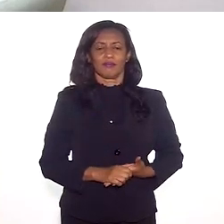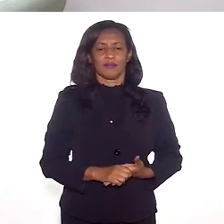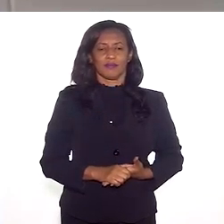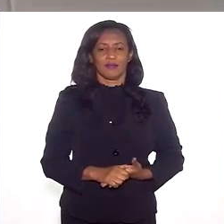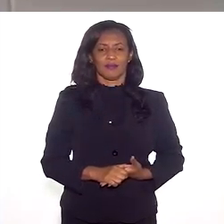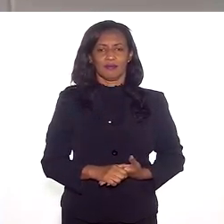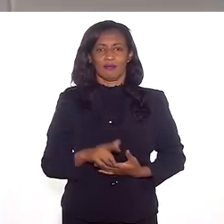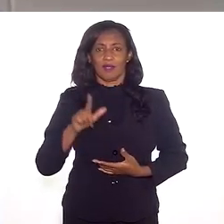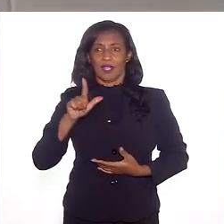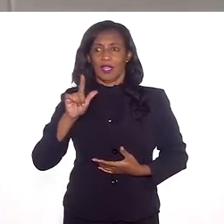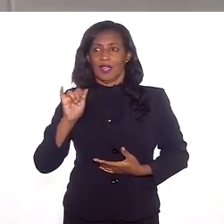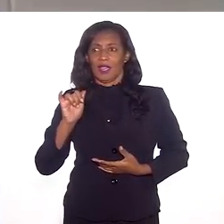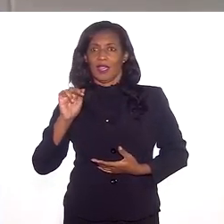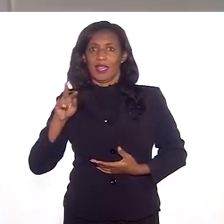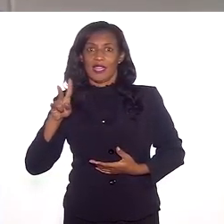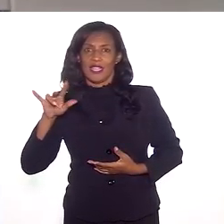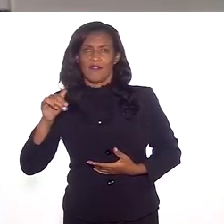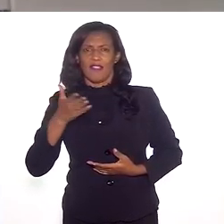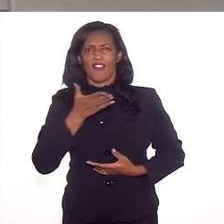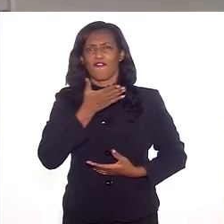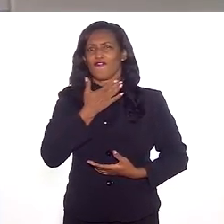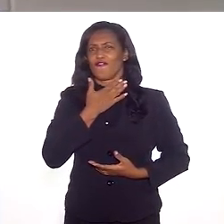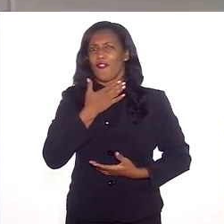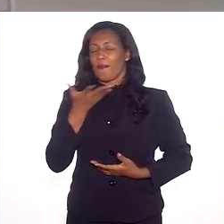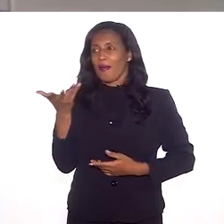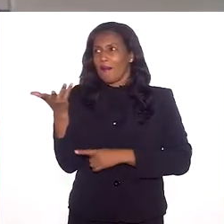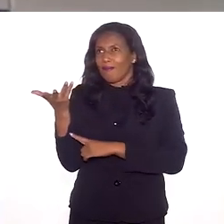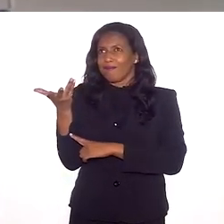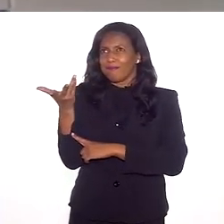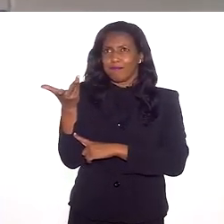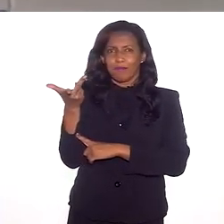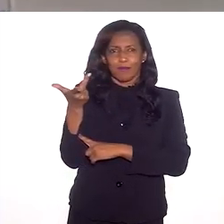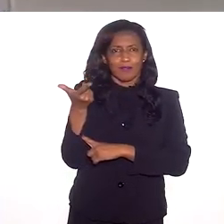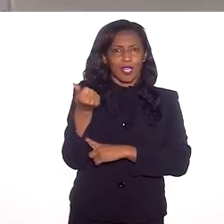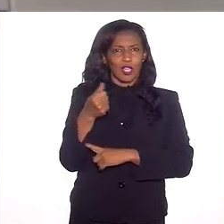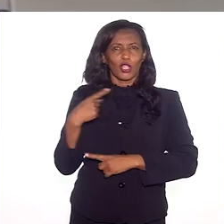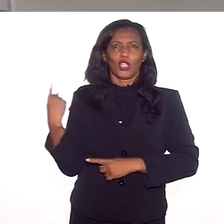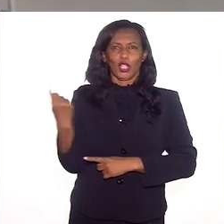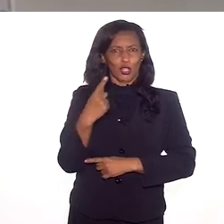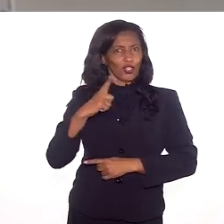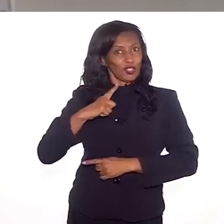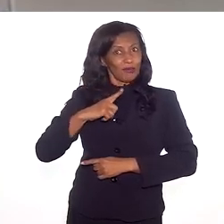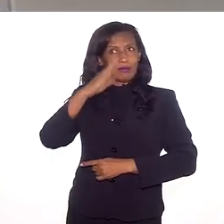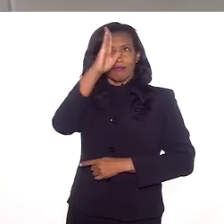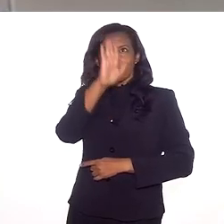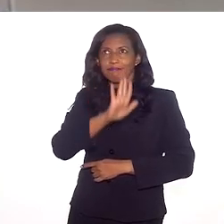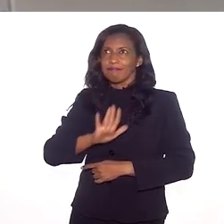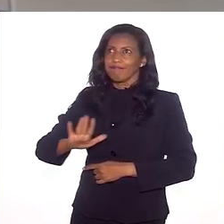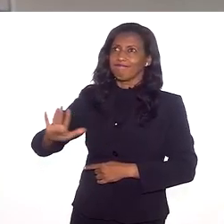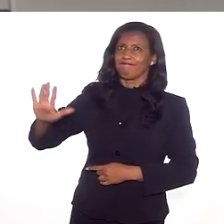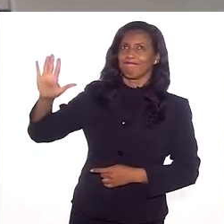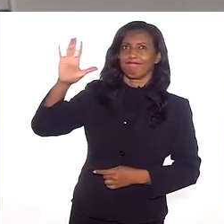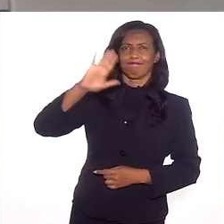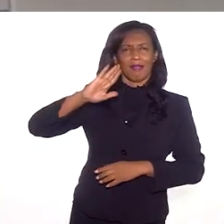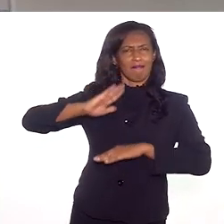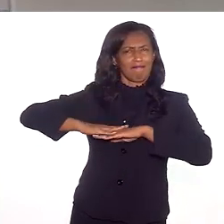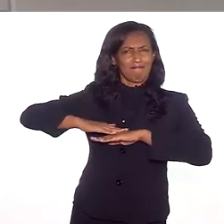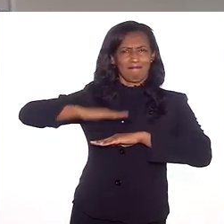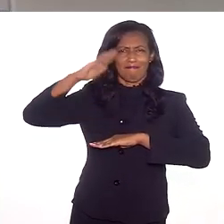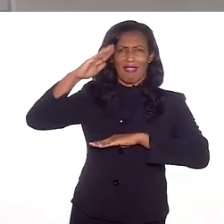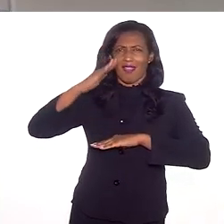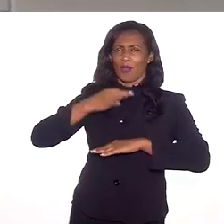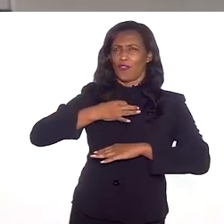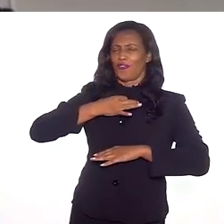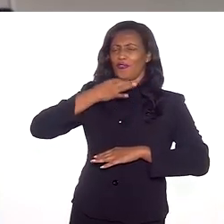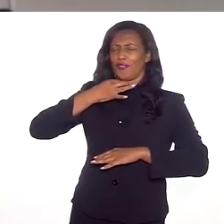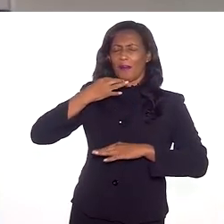né? Lívia é uma das vozes mais maravilhosas que nós temos aqui no Brasil. É uma super cantora,